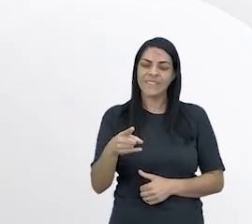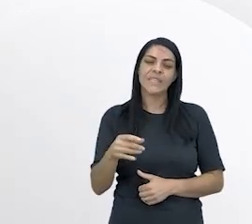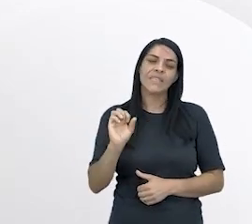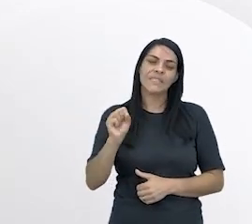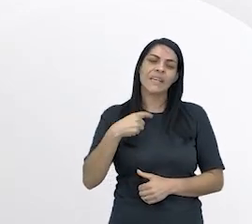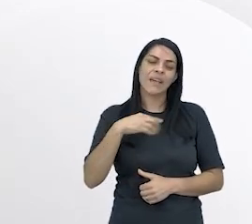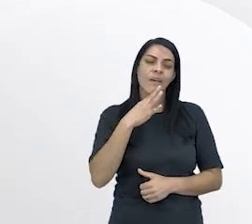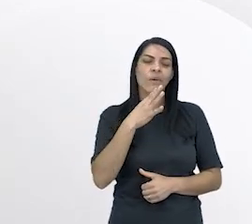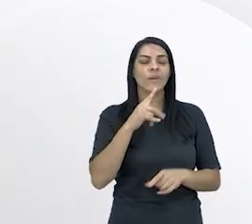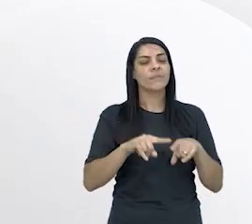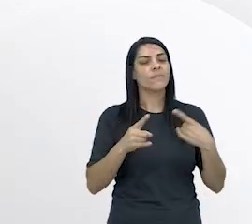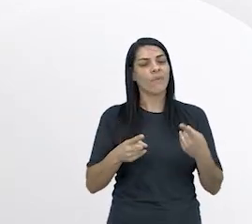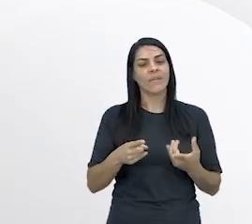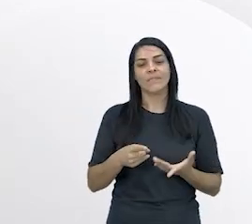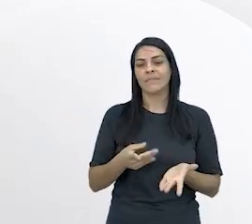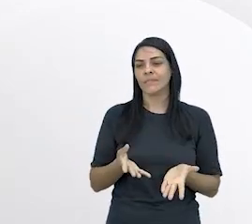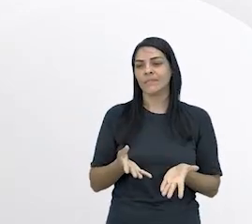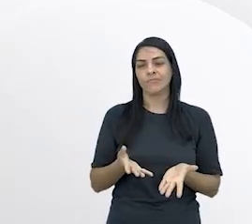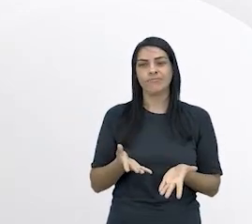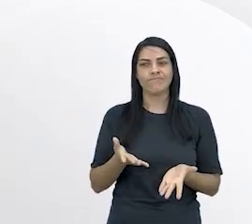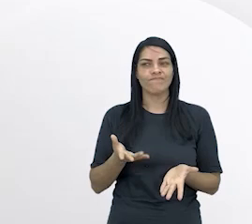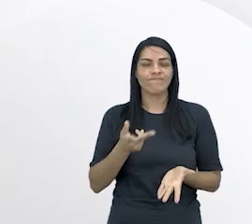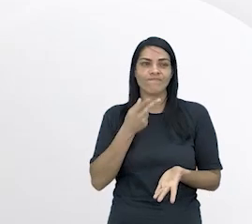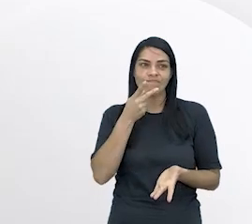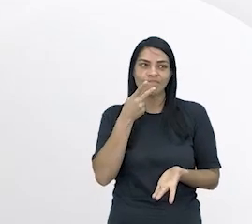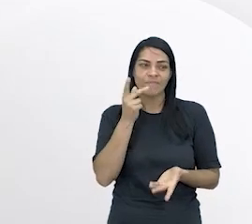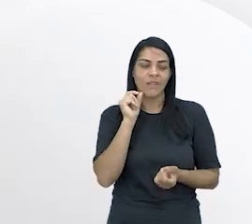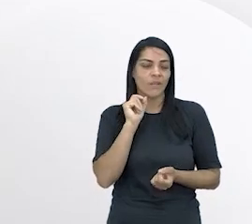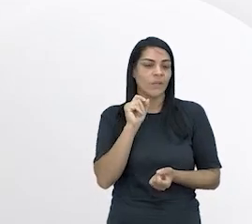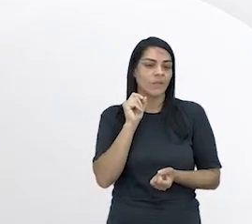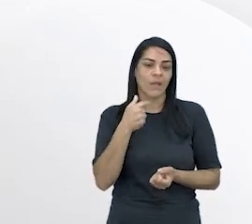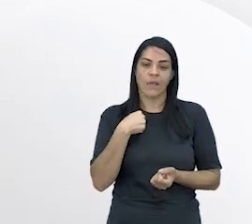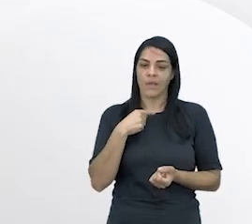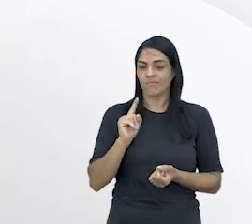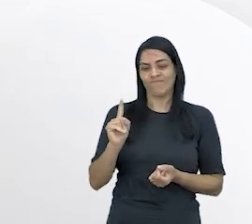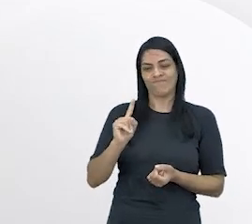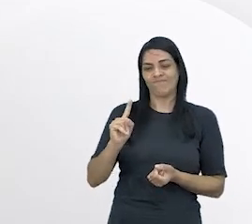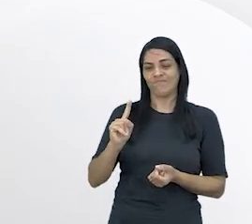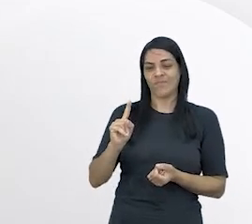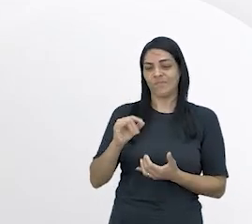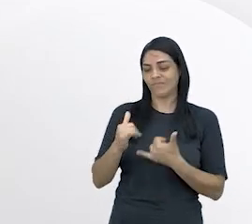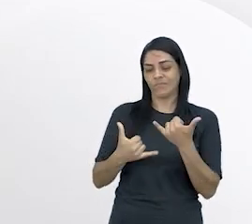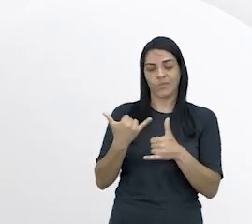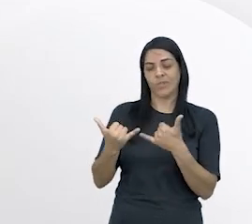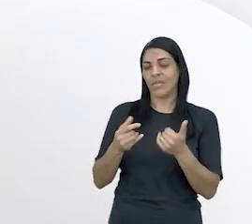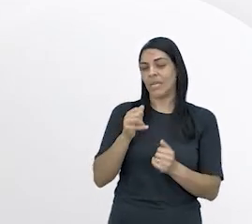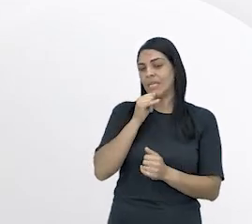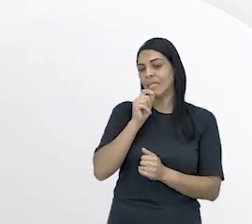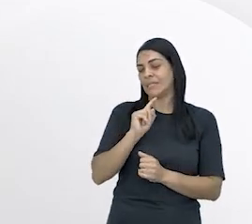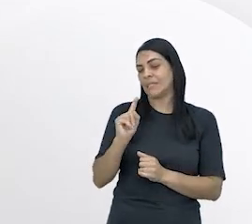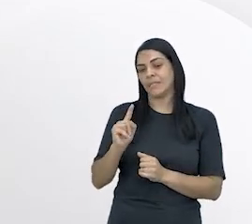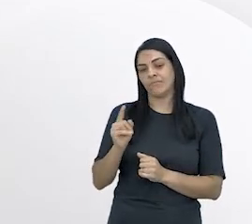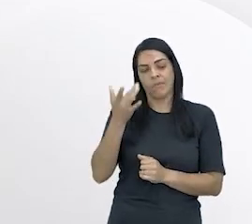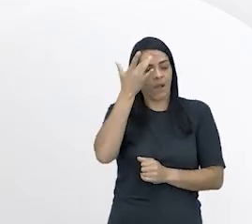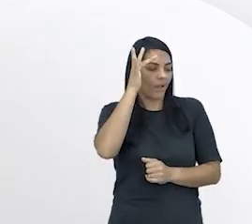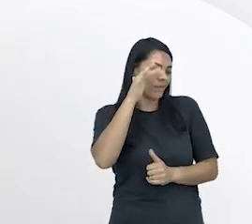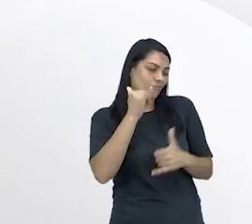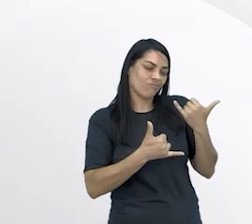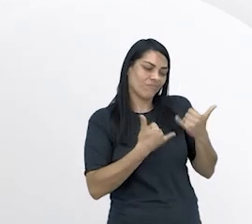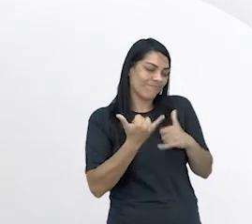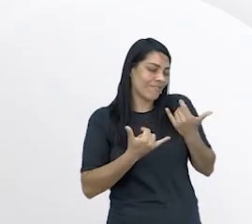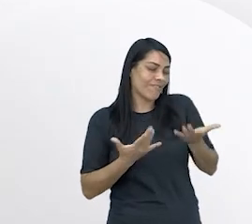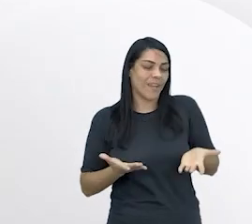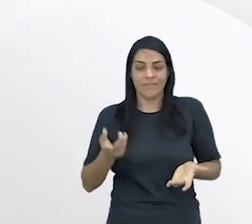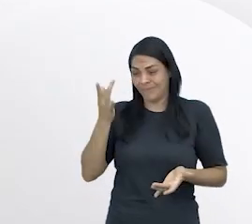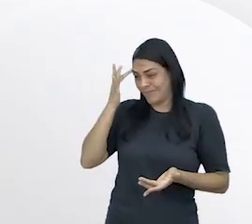eu conheço, mas eu confesso que não jogo, não joguei. Eu também não sei jogar. Não sabe jogar?